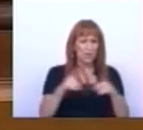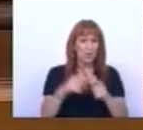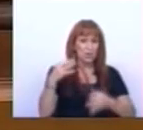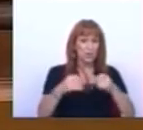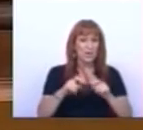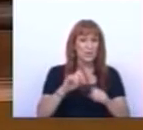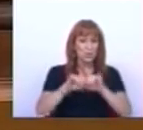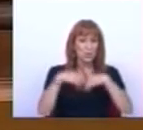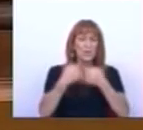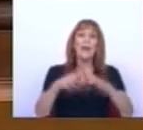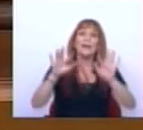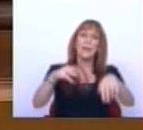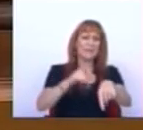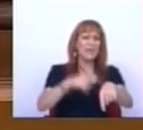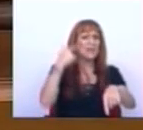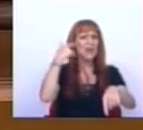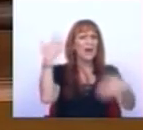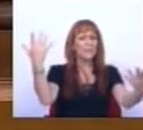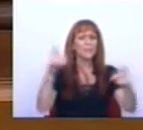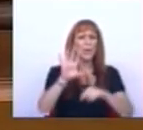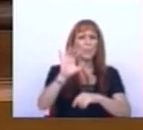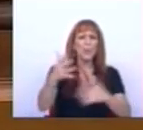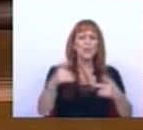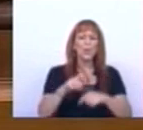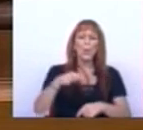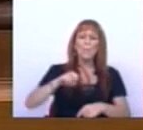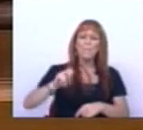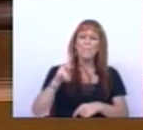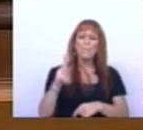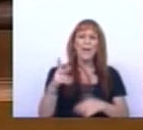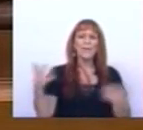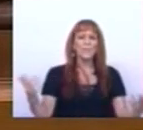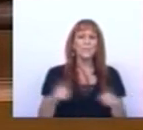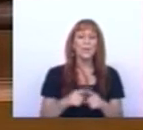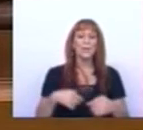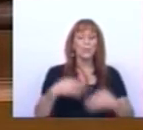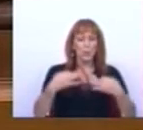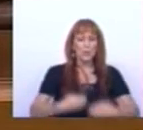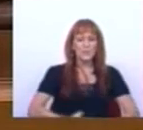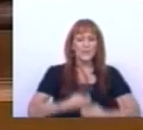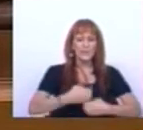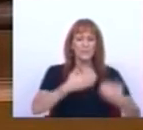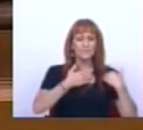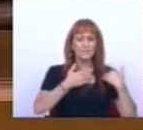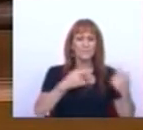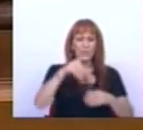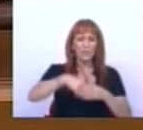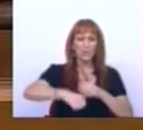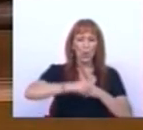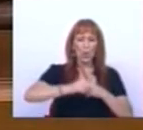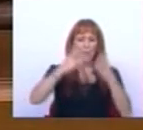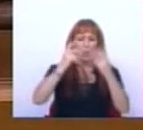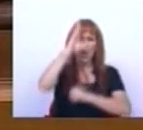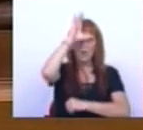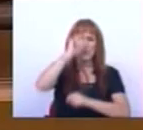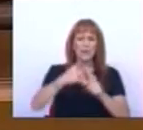justiça social e um desenvolvimento sustentável para o país, o Partido Ecologista aos Verdes, com todo o sentido de responsabilidade, vota contra o Orçamento